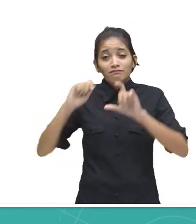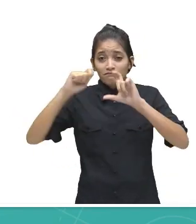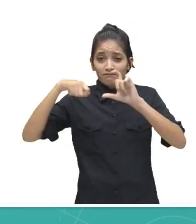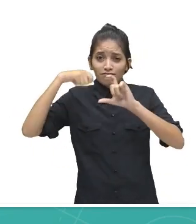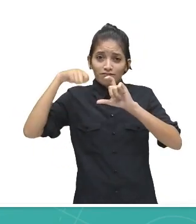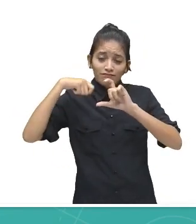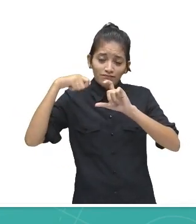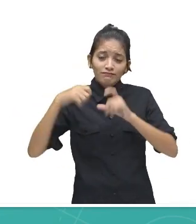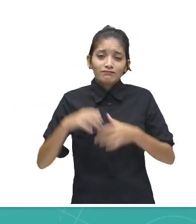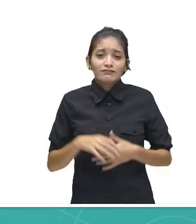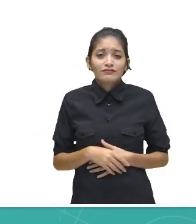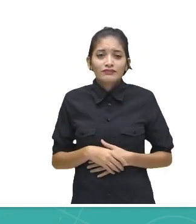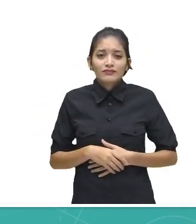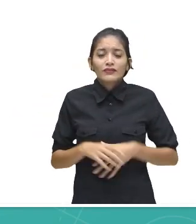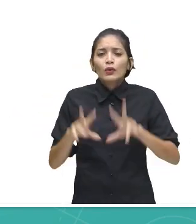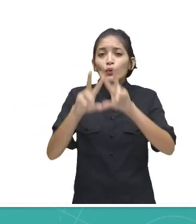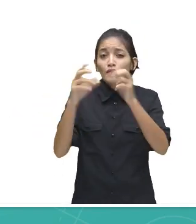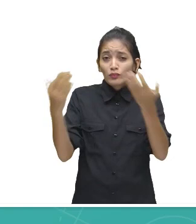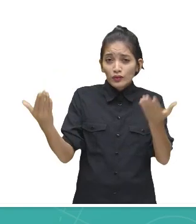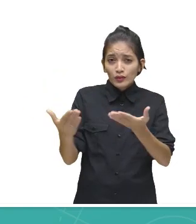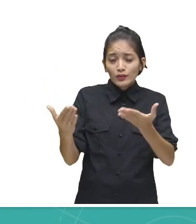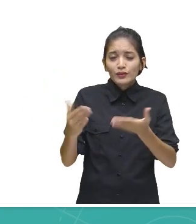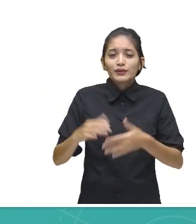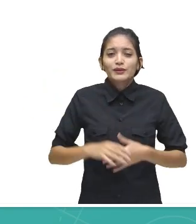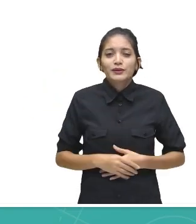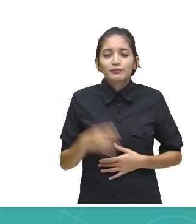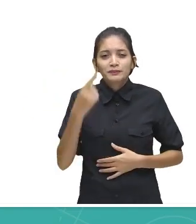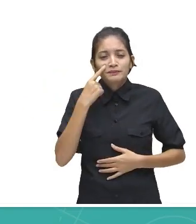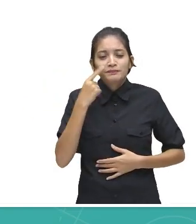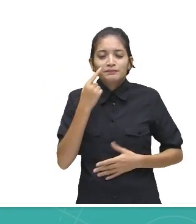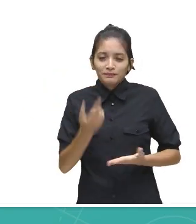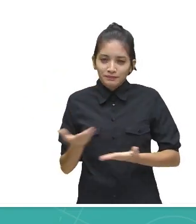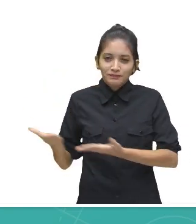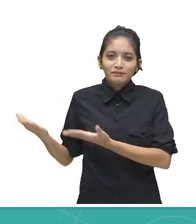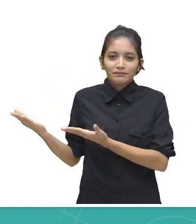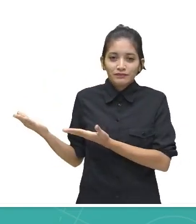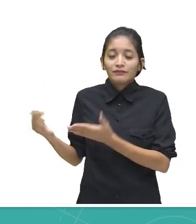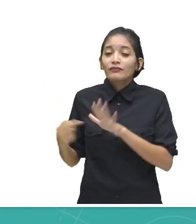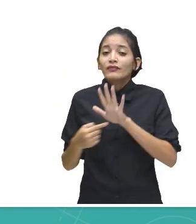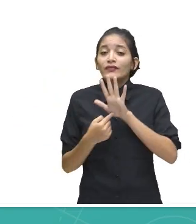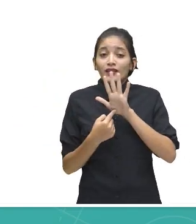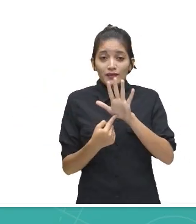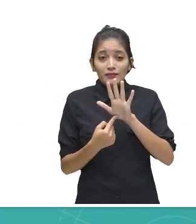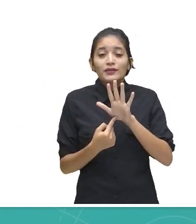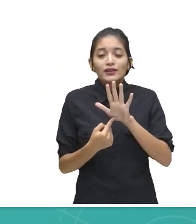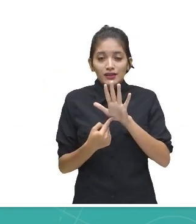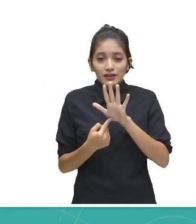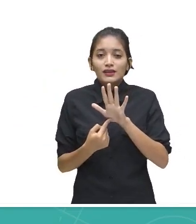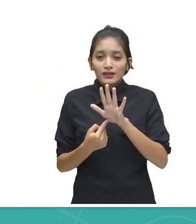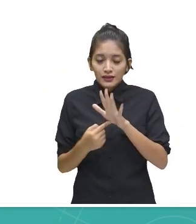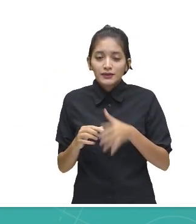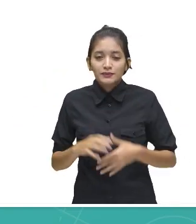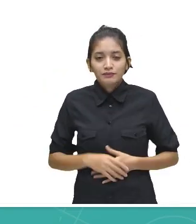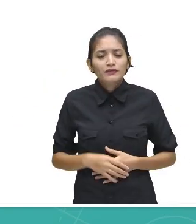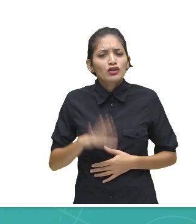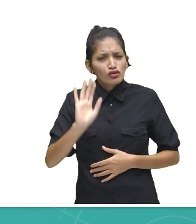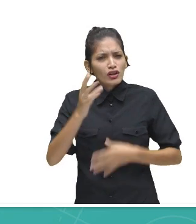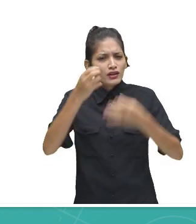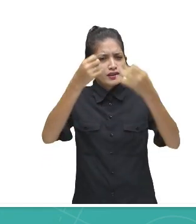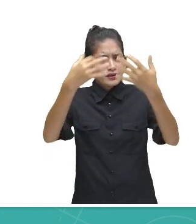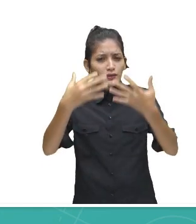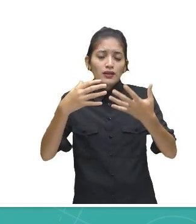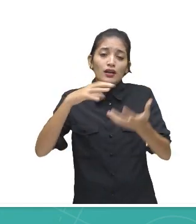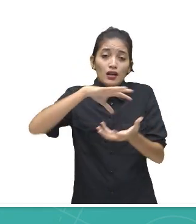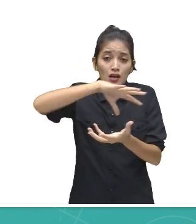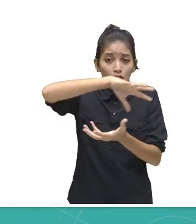vocês exatamente o tema da aula de hoje. Vamos conferir aí agora que mostra exatamente aí essa situação que a gente falou. Nosso planeta